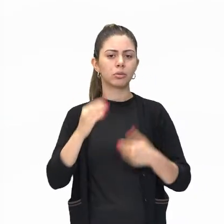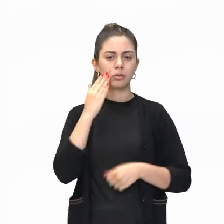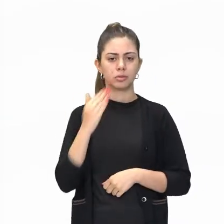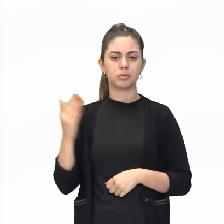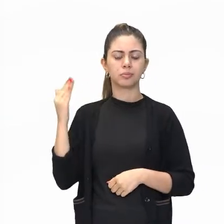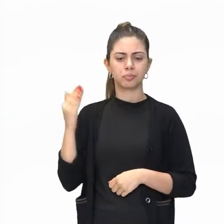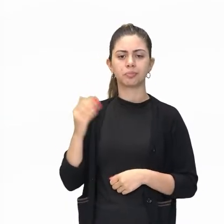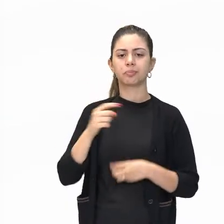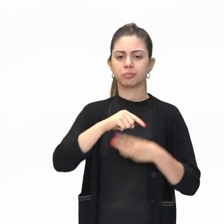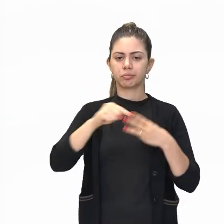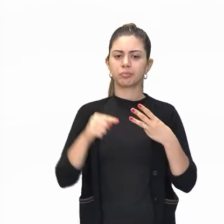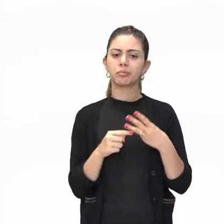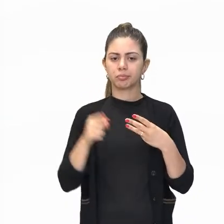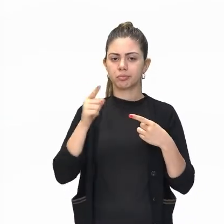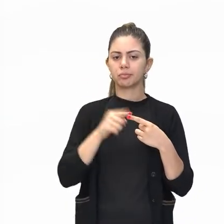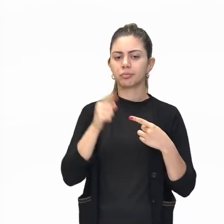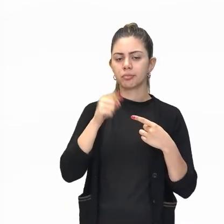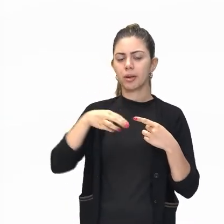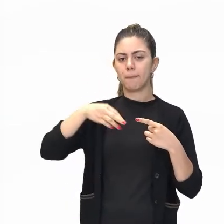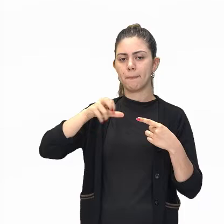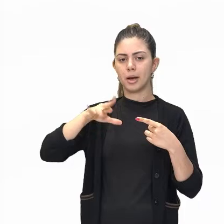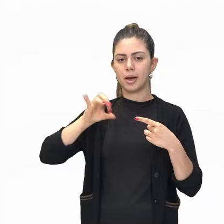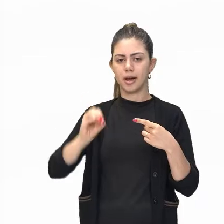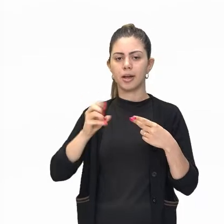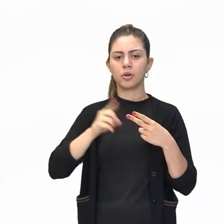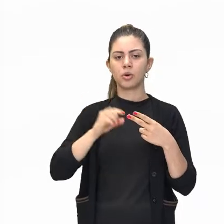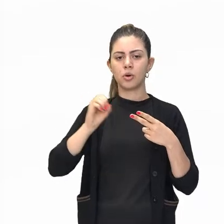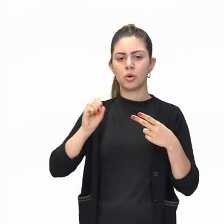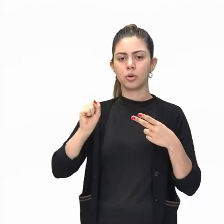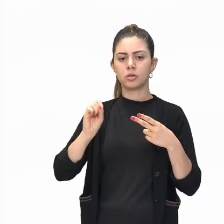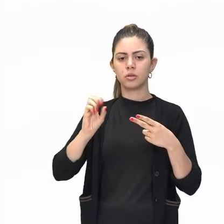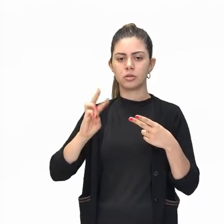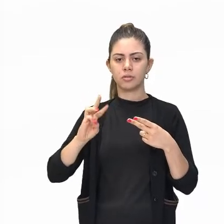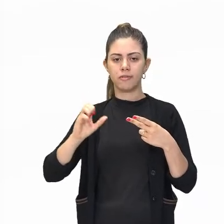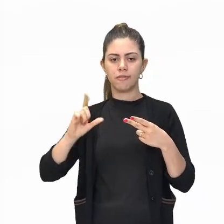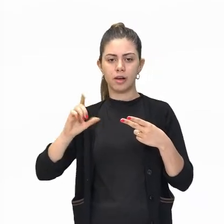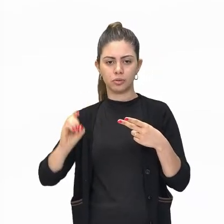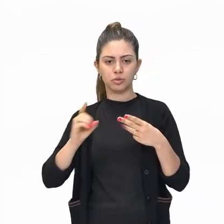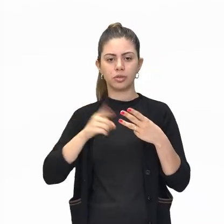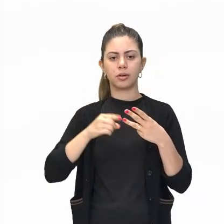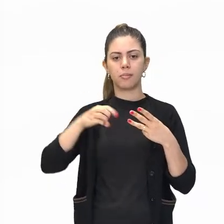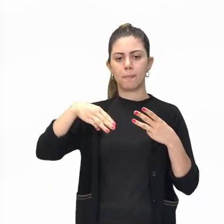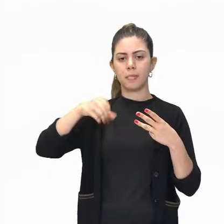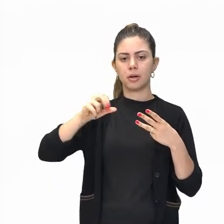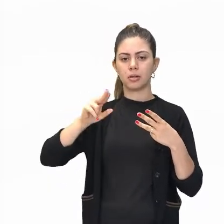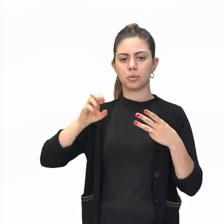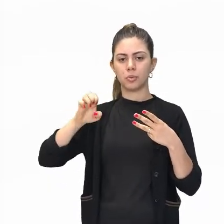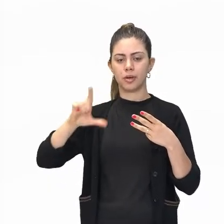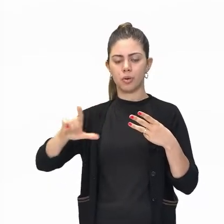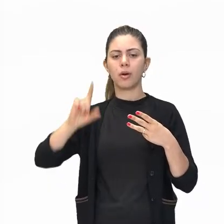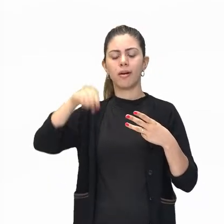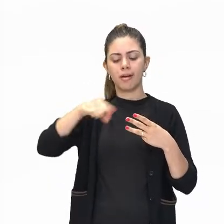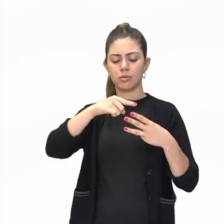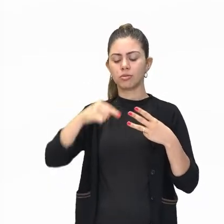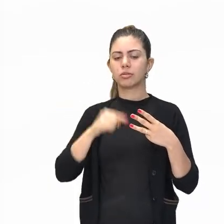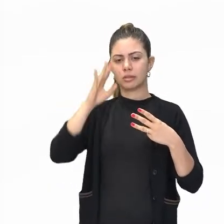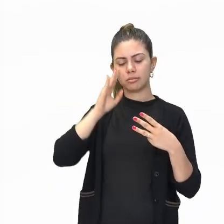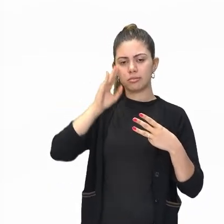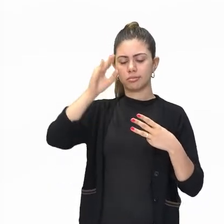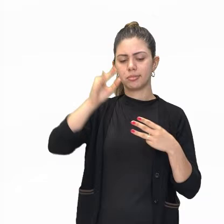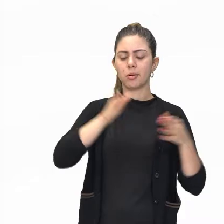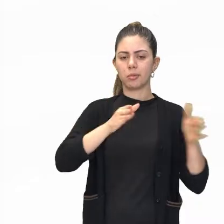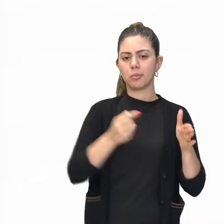fase? Foi o quem? Mário de Andrade, Oswald de Andrade e Manuel Bandeira. Esses foram os que se destacaram nesse